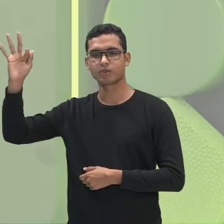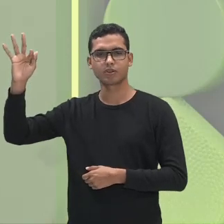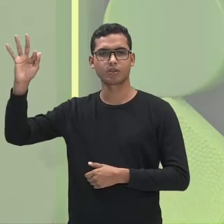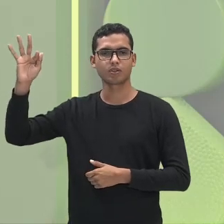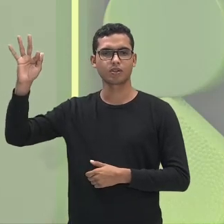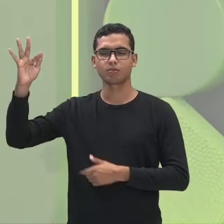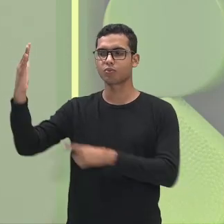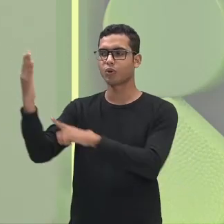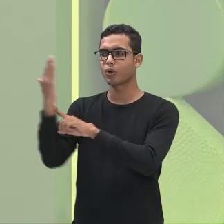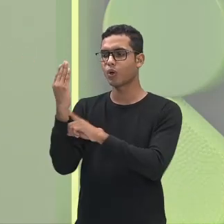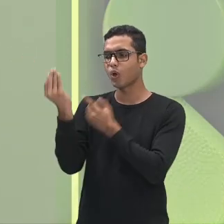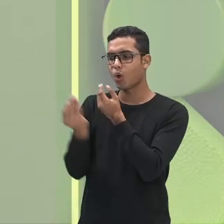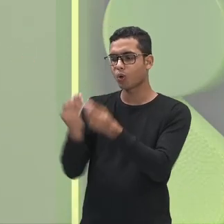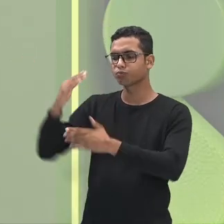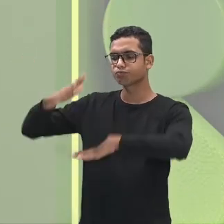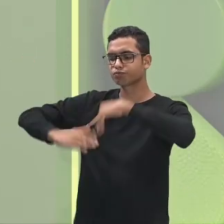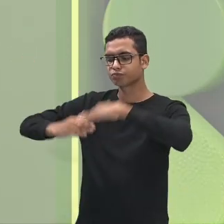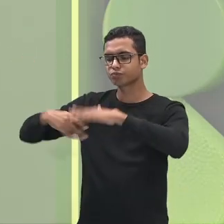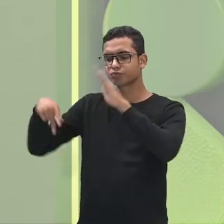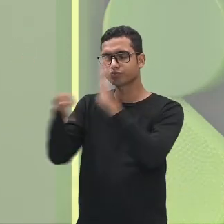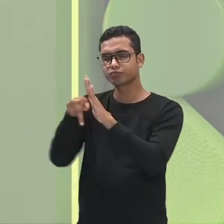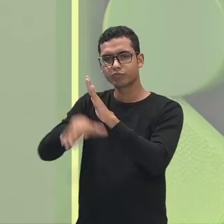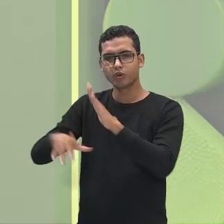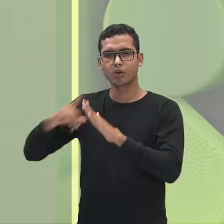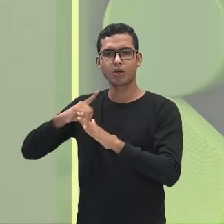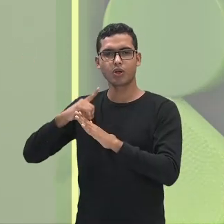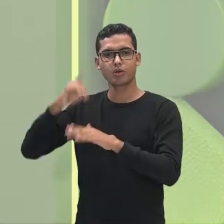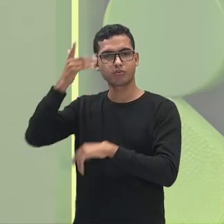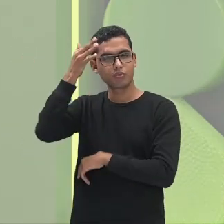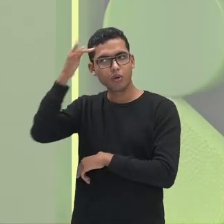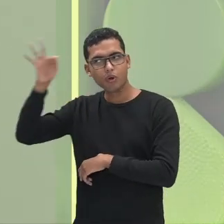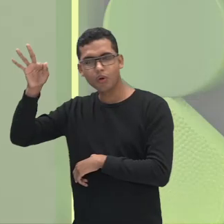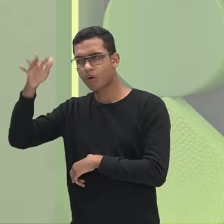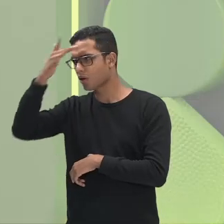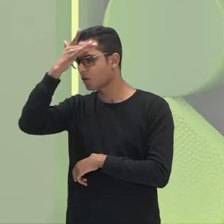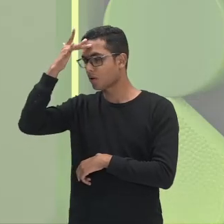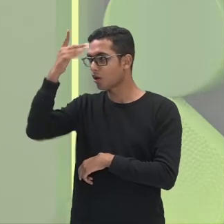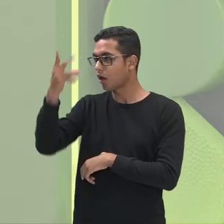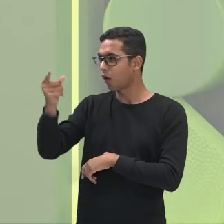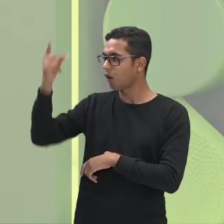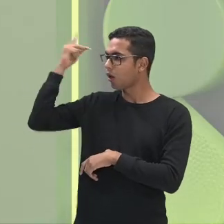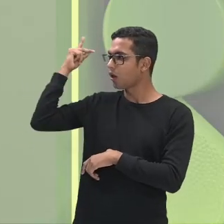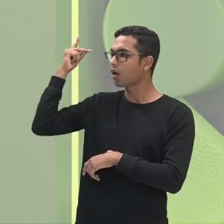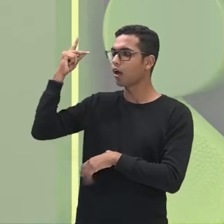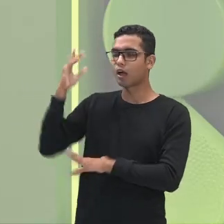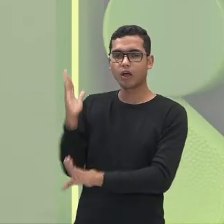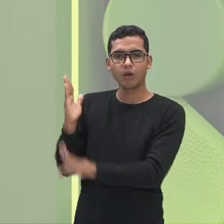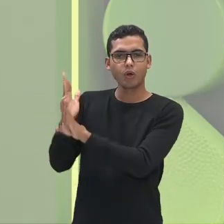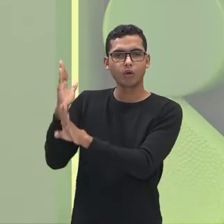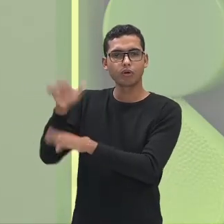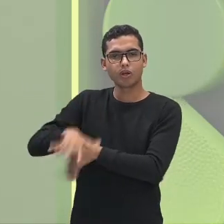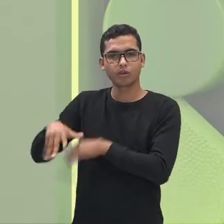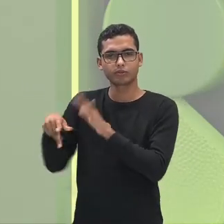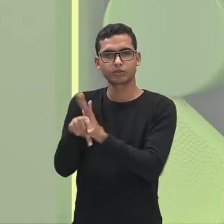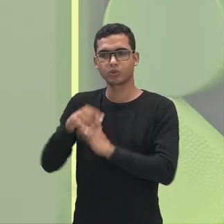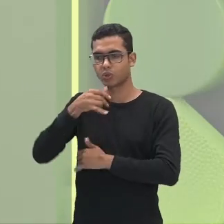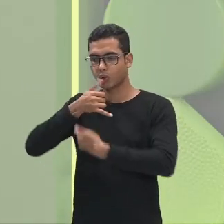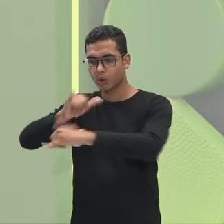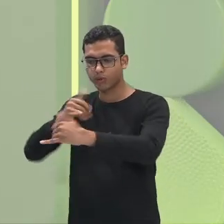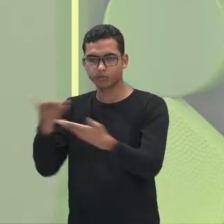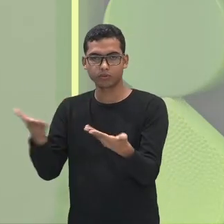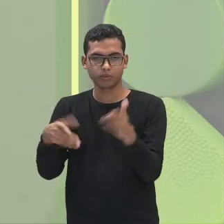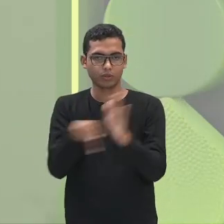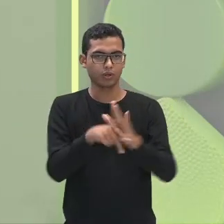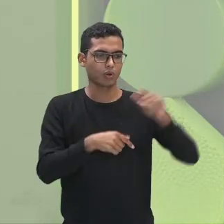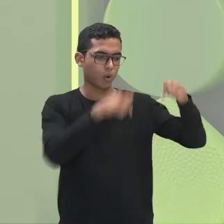os filósofos fizeram parte da grande descoberta da origem da eletricidade. E a química já vem